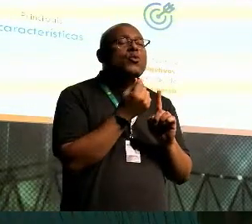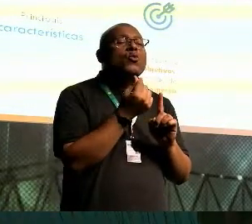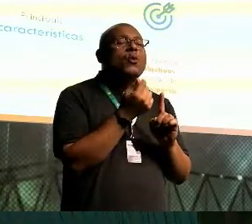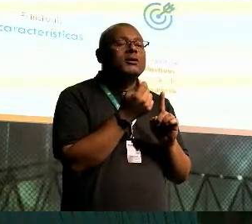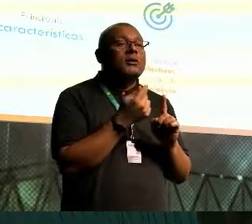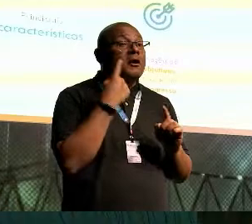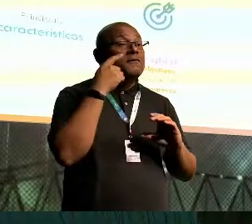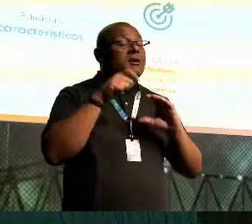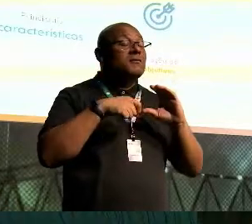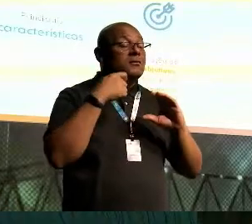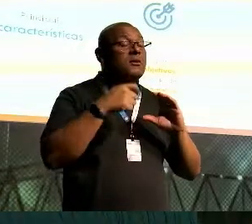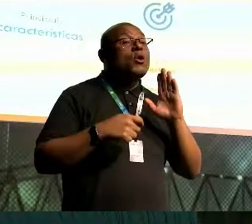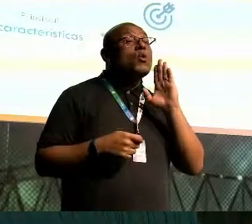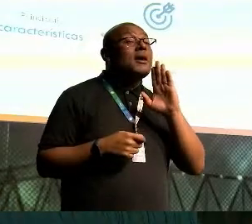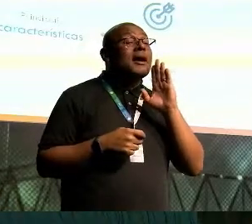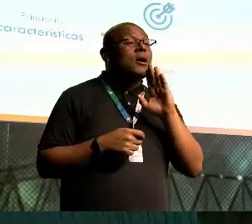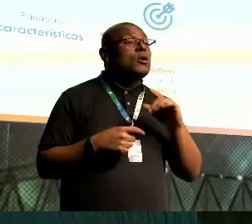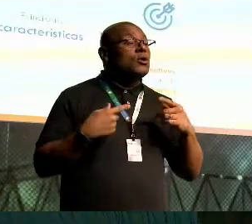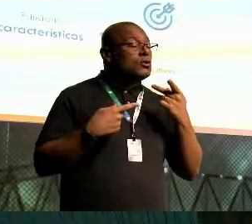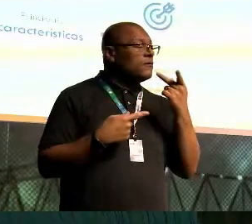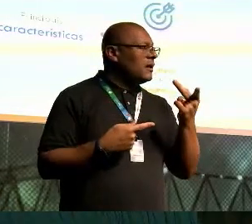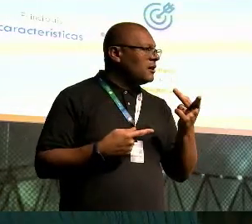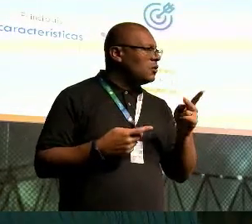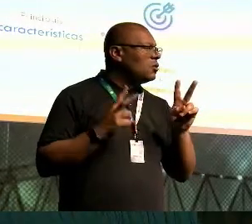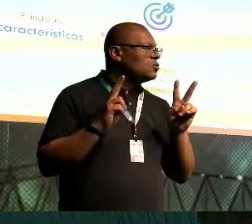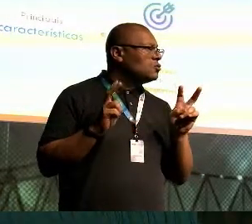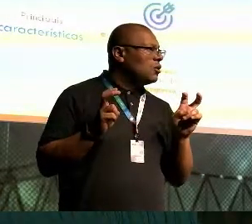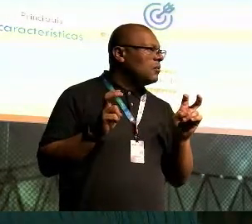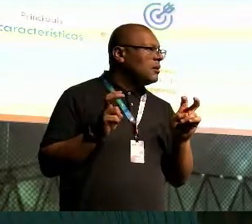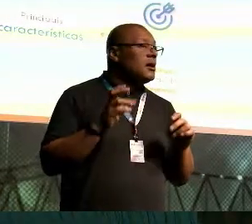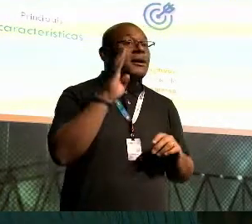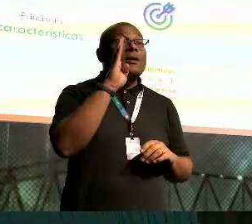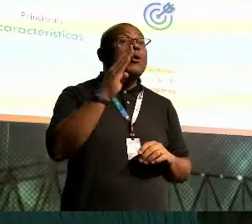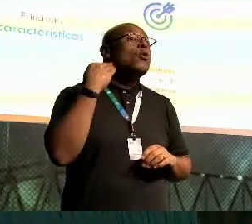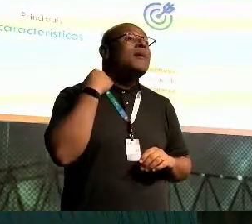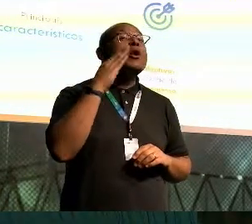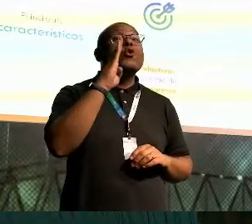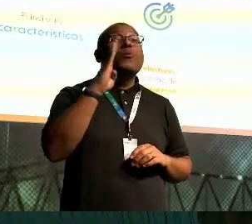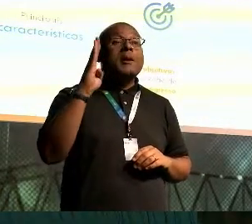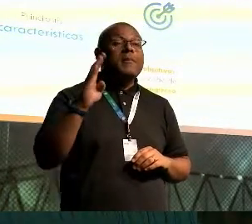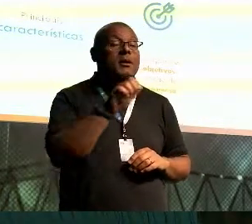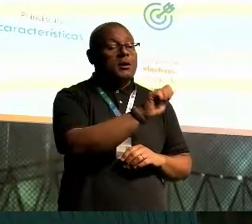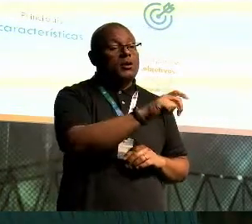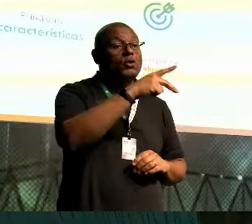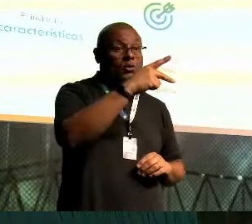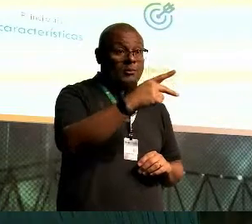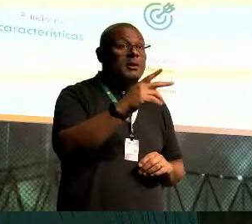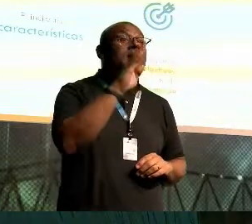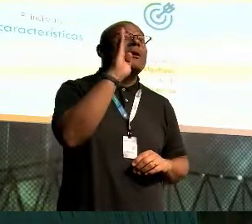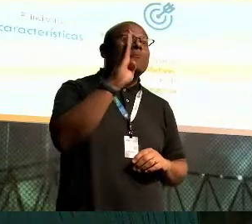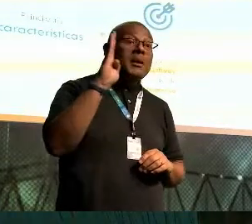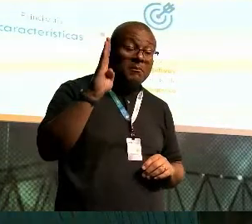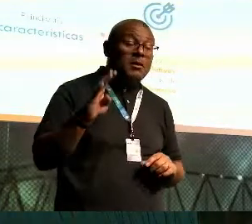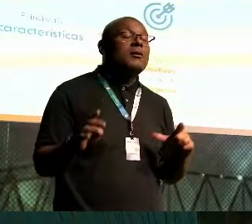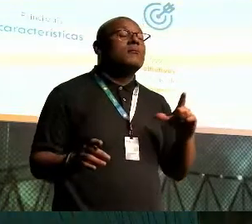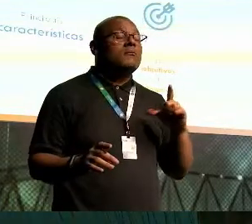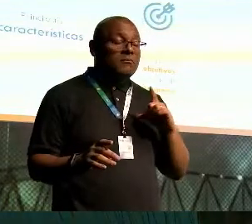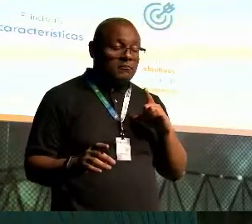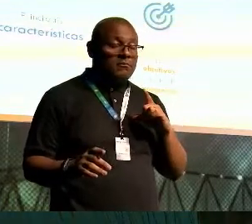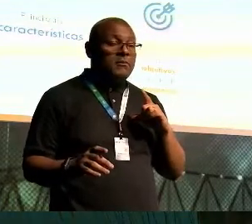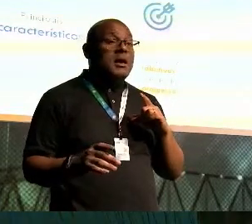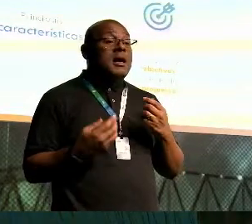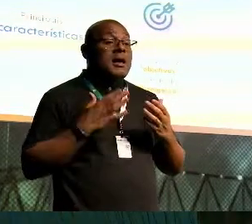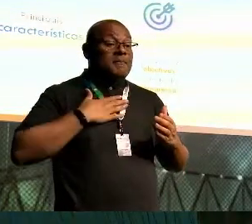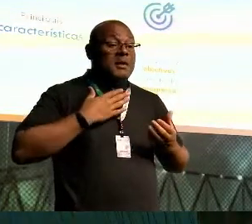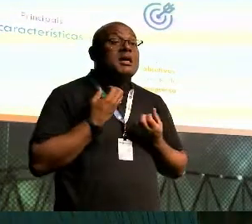tem os videozinhos. O mais legal disso é que eu estou falando não só do Banco do Brasil. No aplicativo do Banco do Brasil, se eu